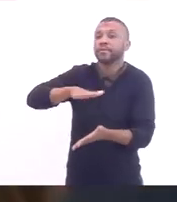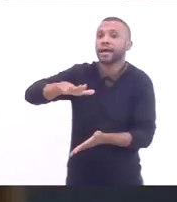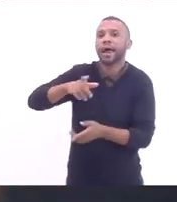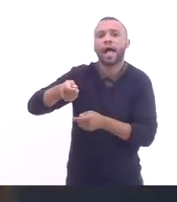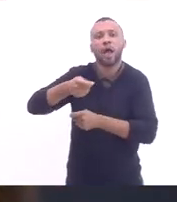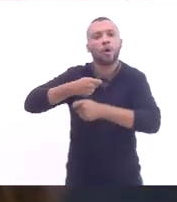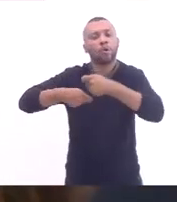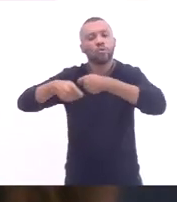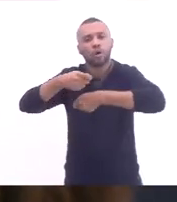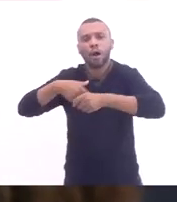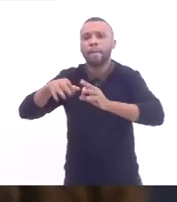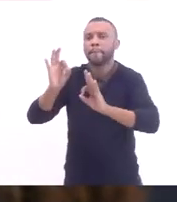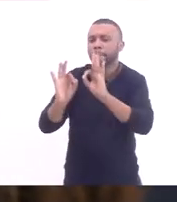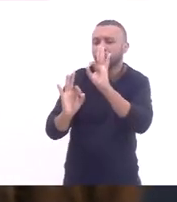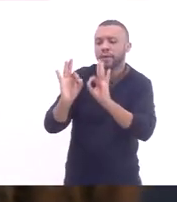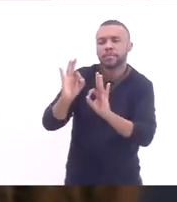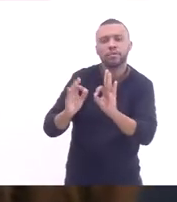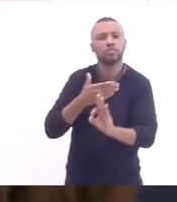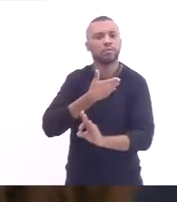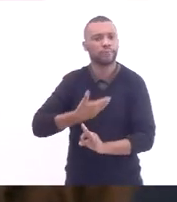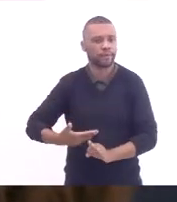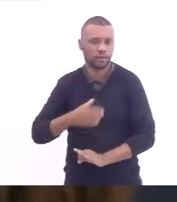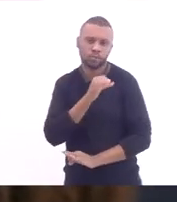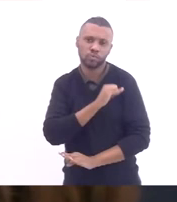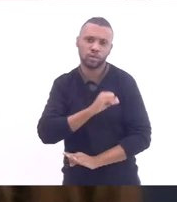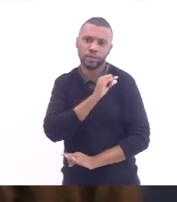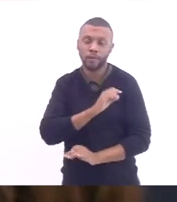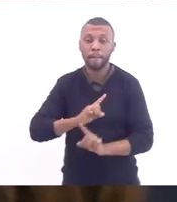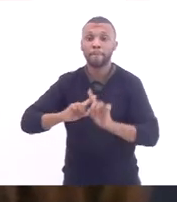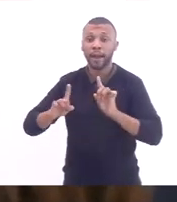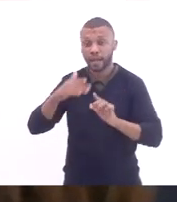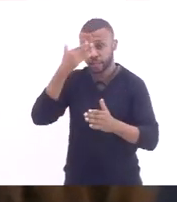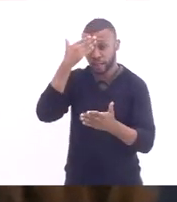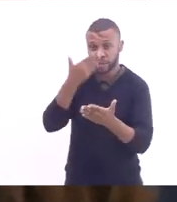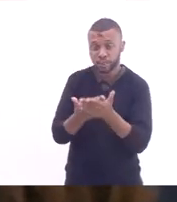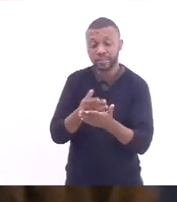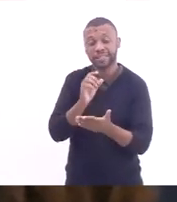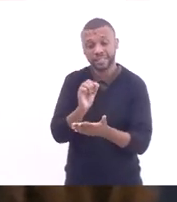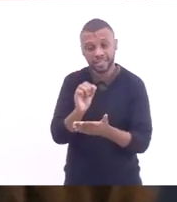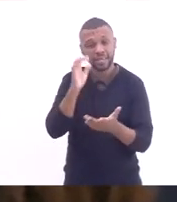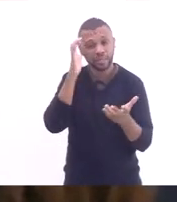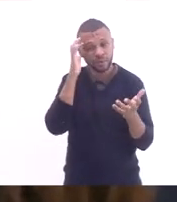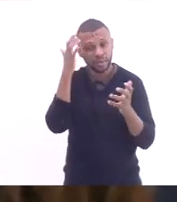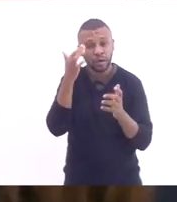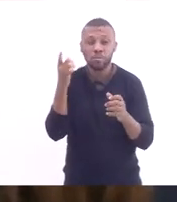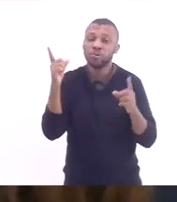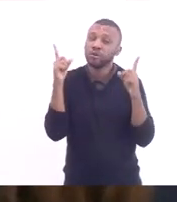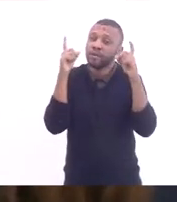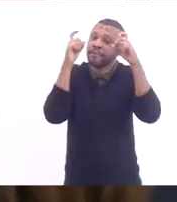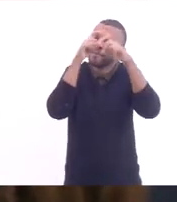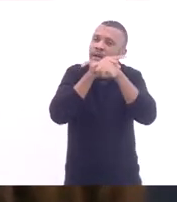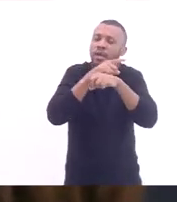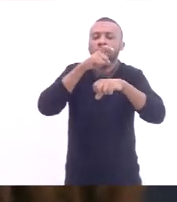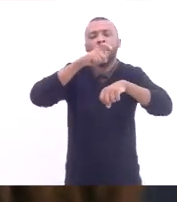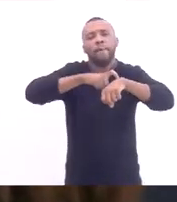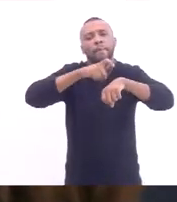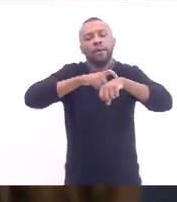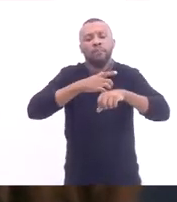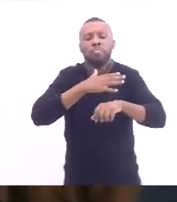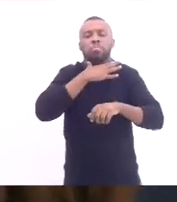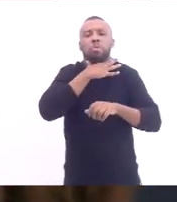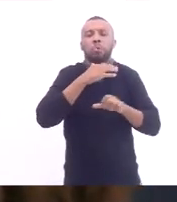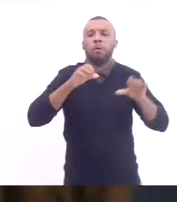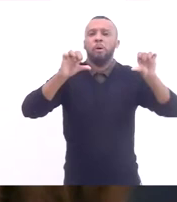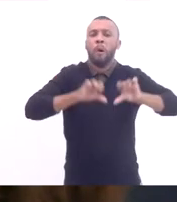econômica, de planejamento do governo do Estado, mas eu acho que ainda teremos ventos muito difíceis e momentos muito difíceis, e